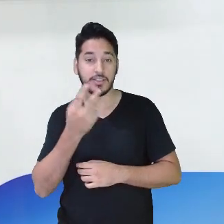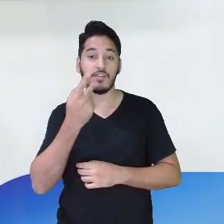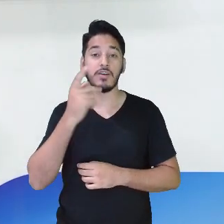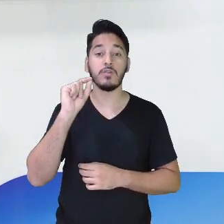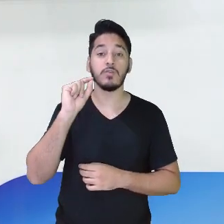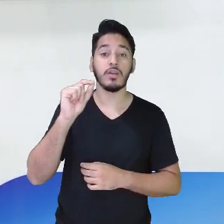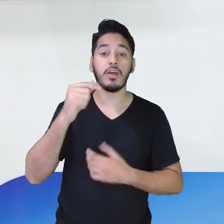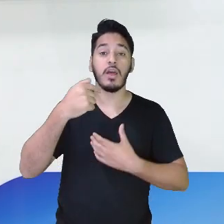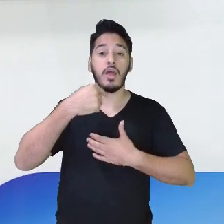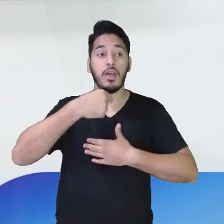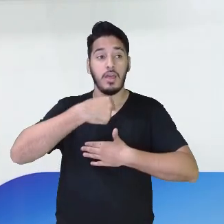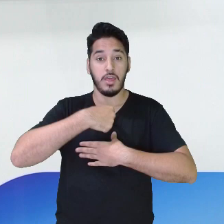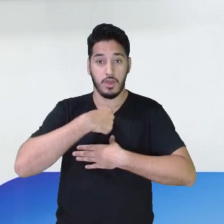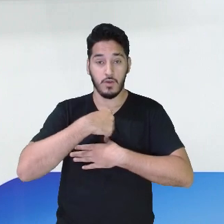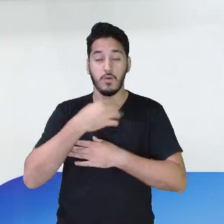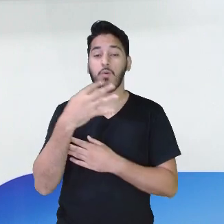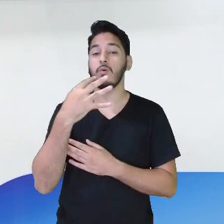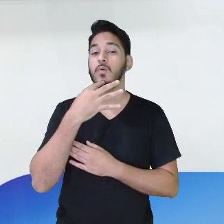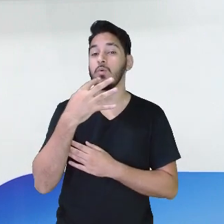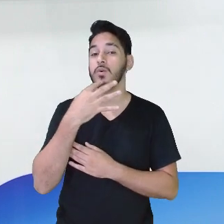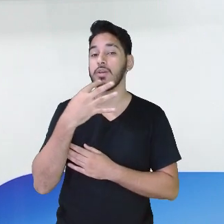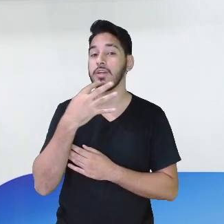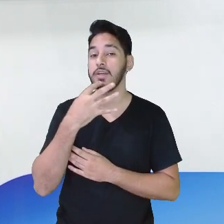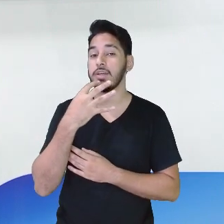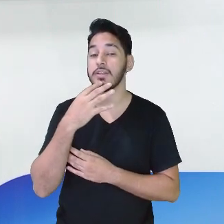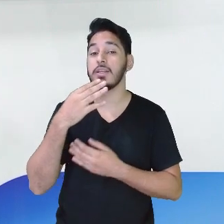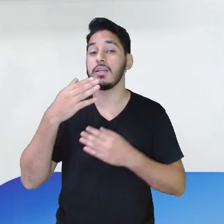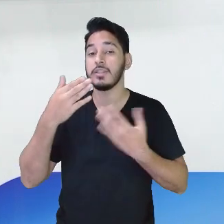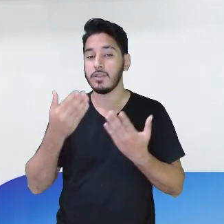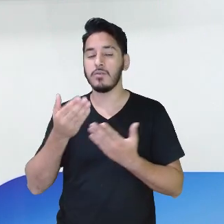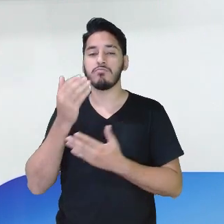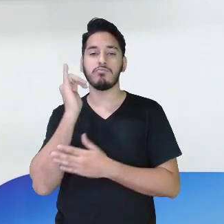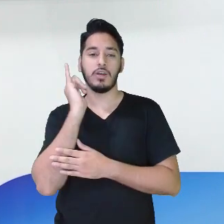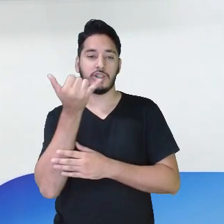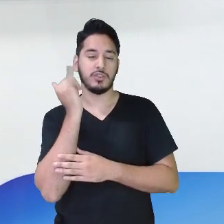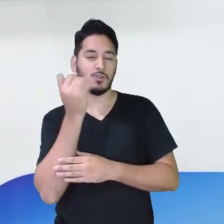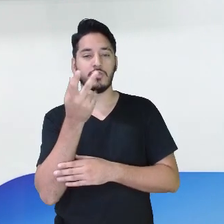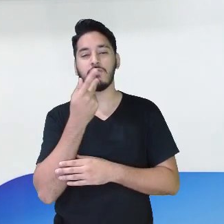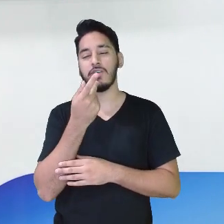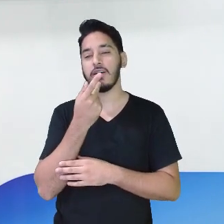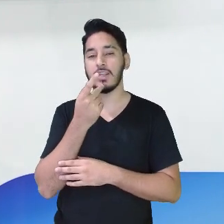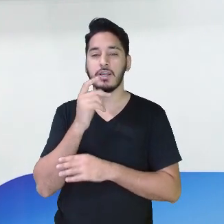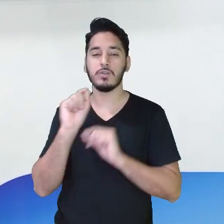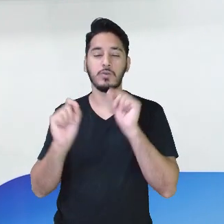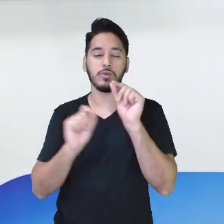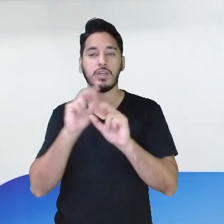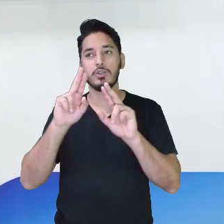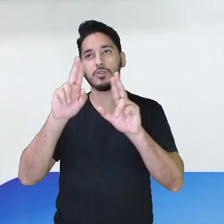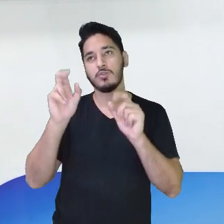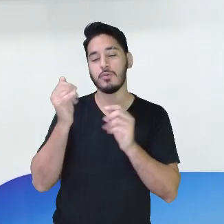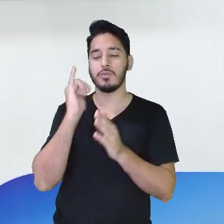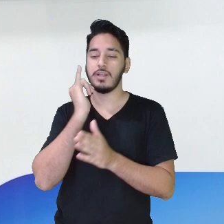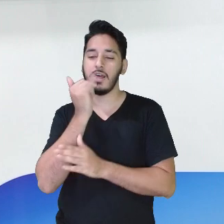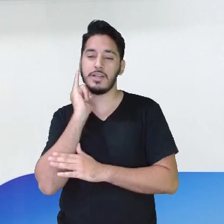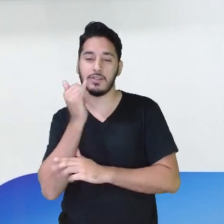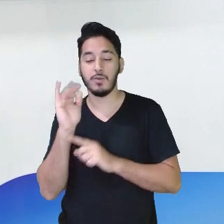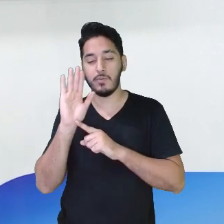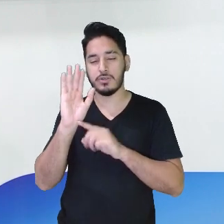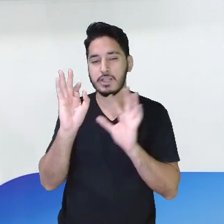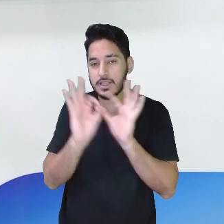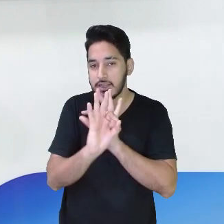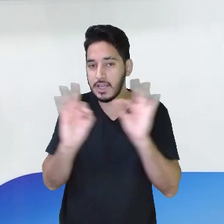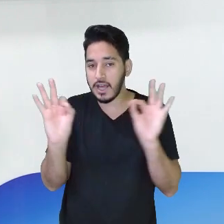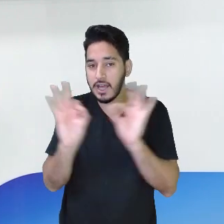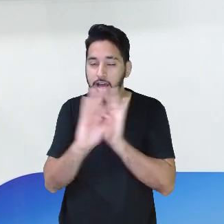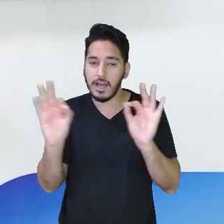quê? Eu conheço. Então, mesmo a história não dizendo o nome desse narrador, não mostrando em nenhum momento